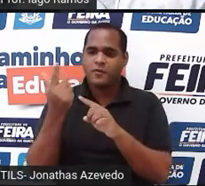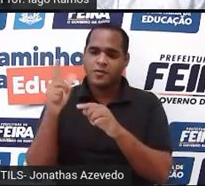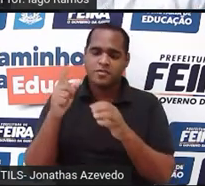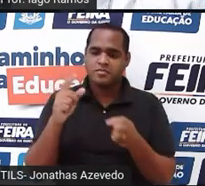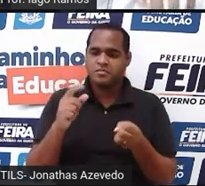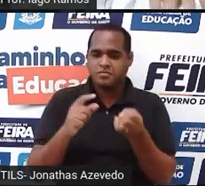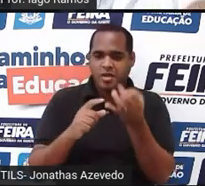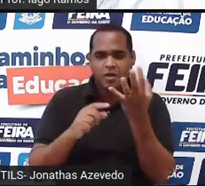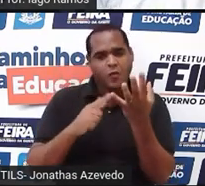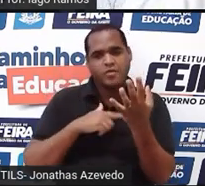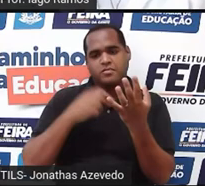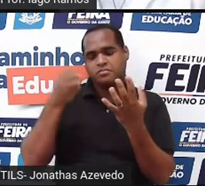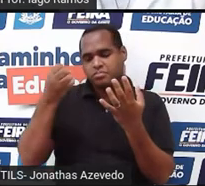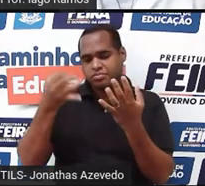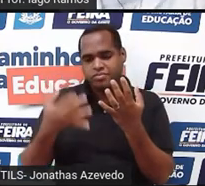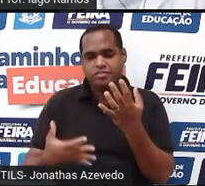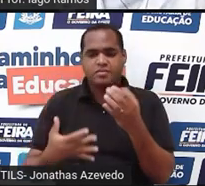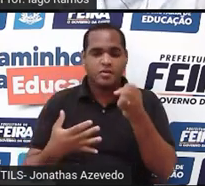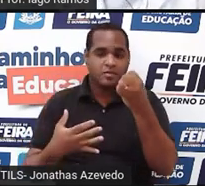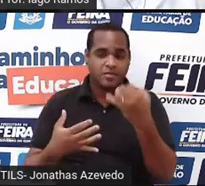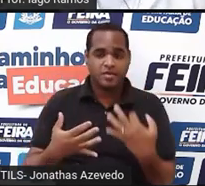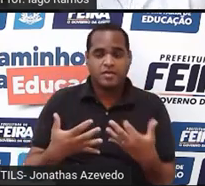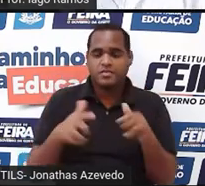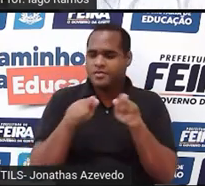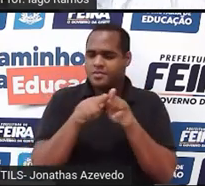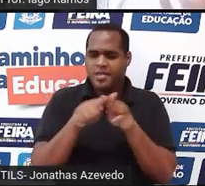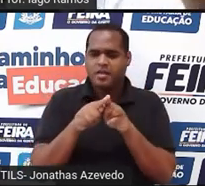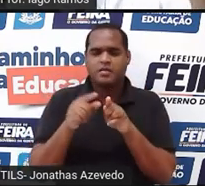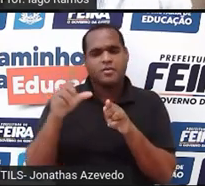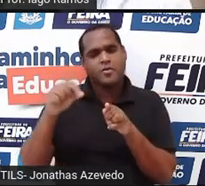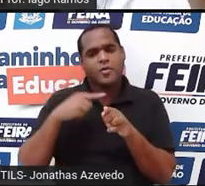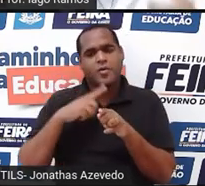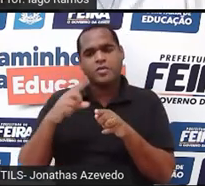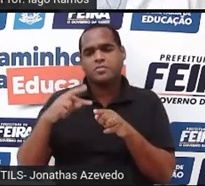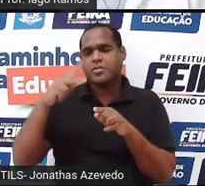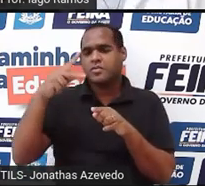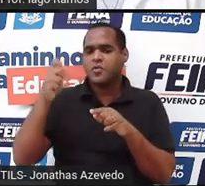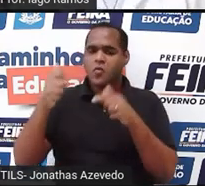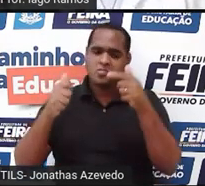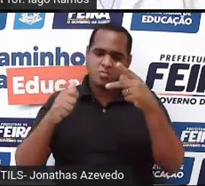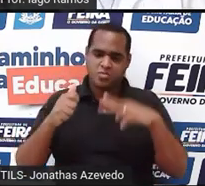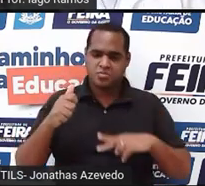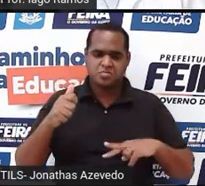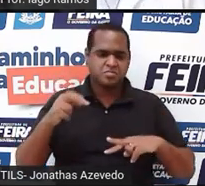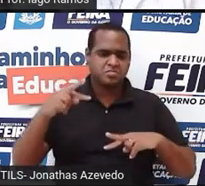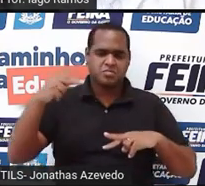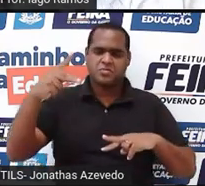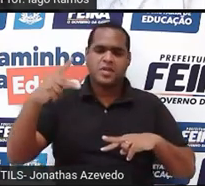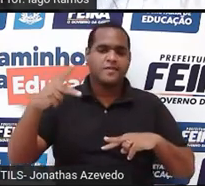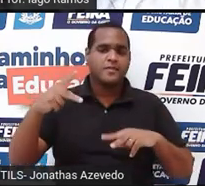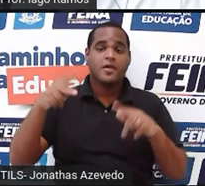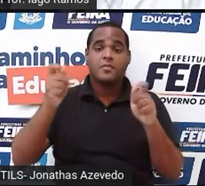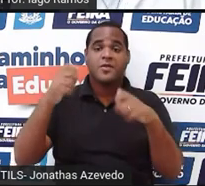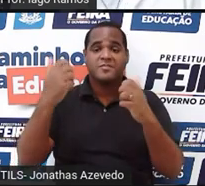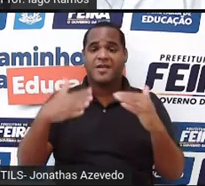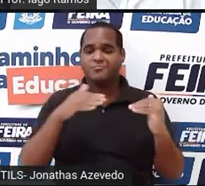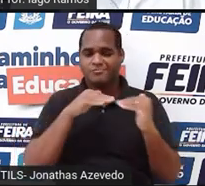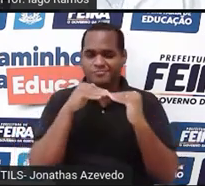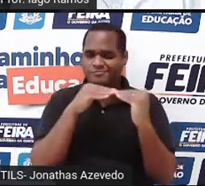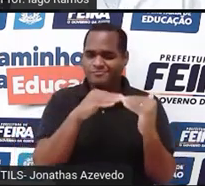ou uma diminui a outra diminui também ou o aumento é a outra diminui mas não a